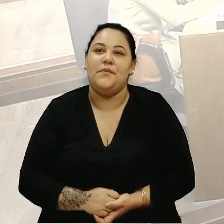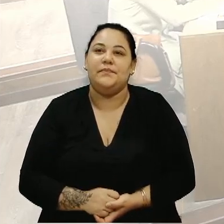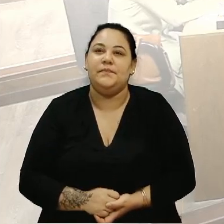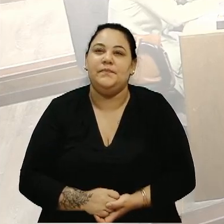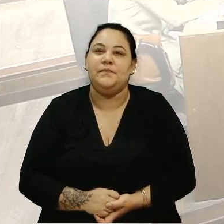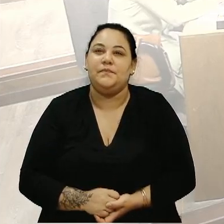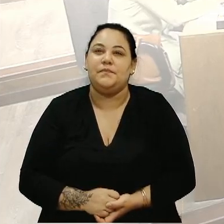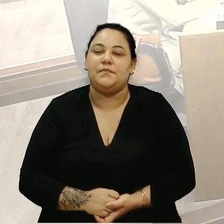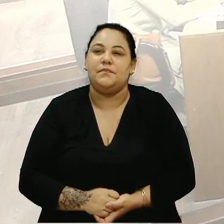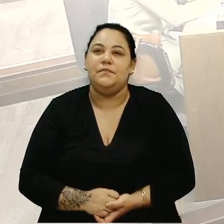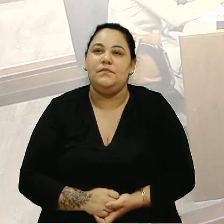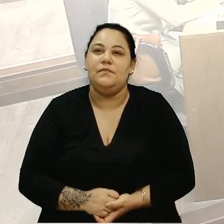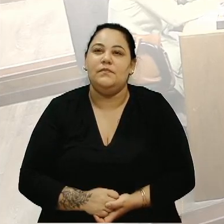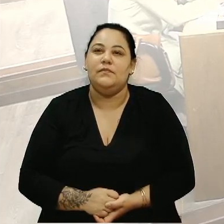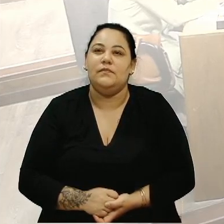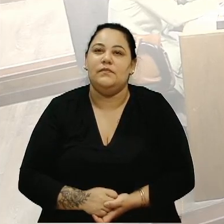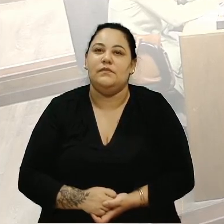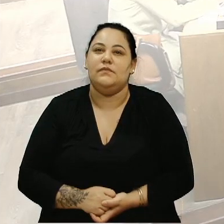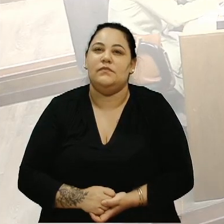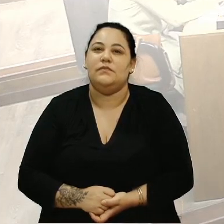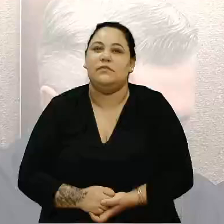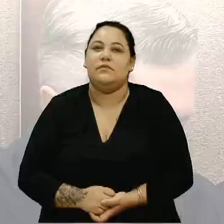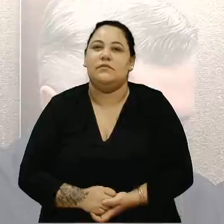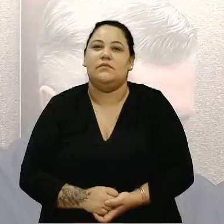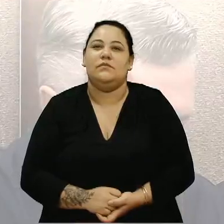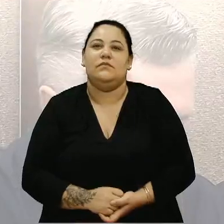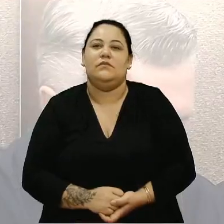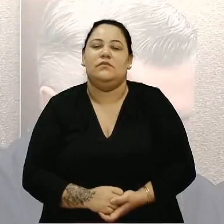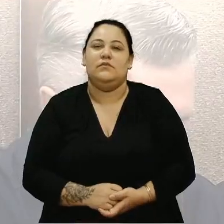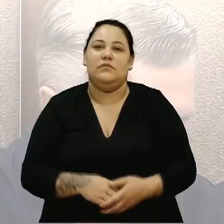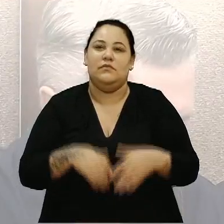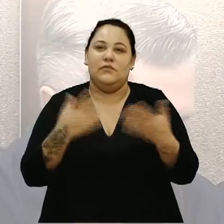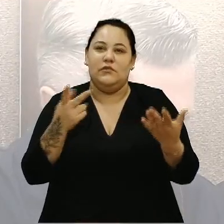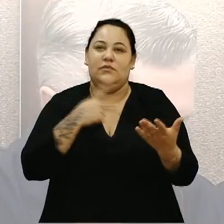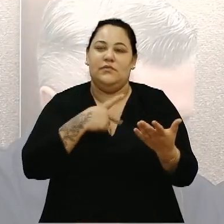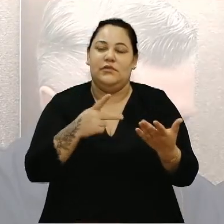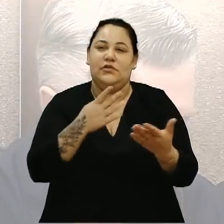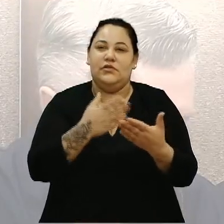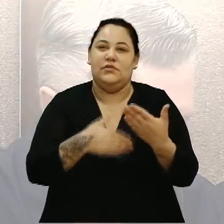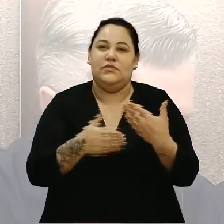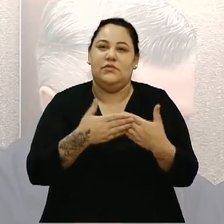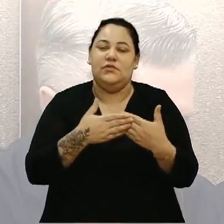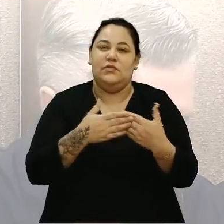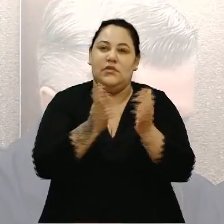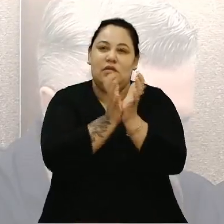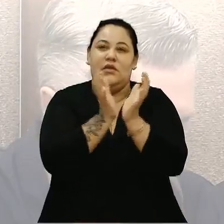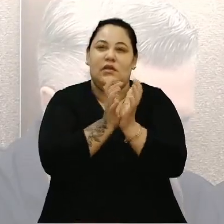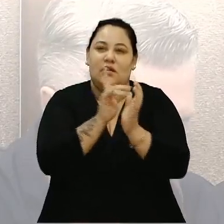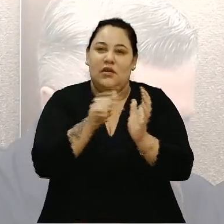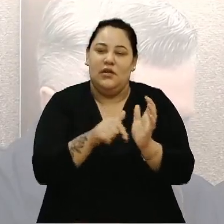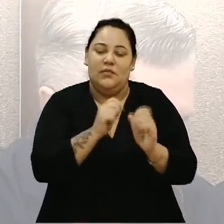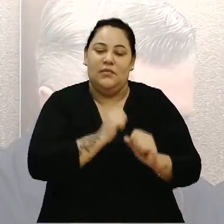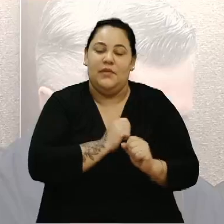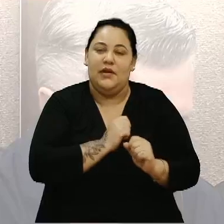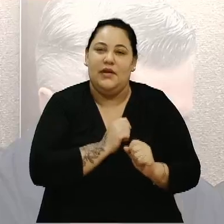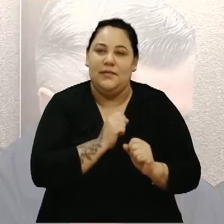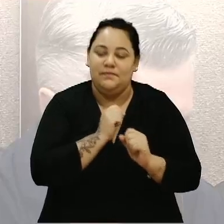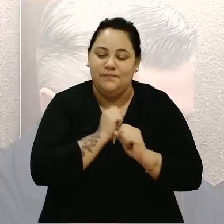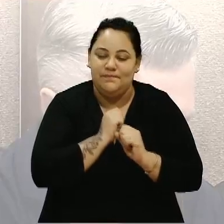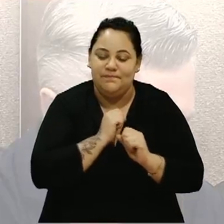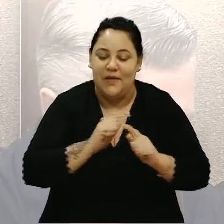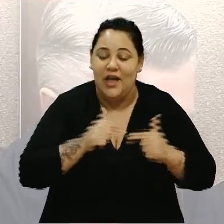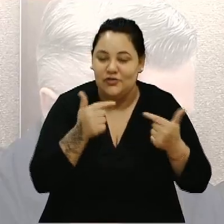pela sua contribuição. Então, senhora presidente, caros colegas, esse é um ato que vai unir empresas,